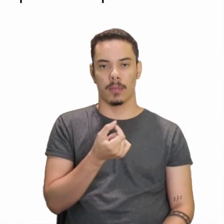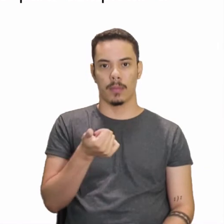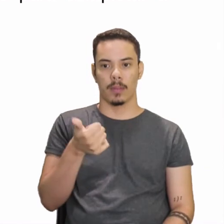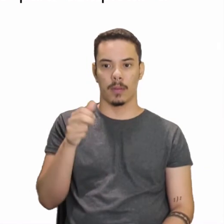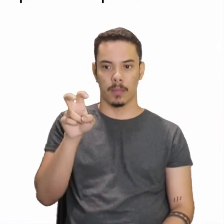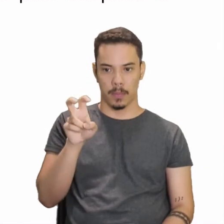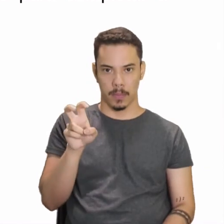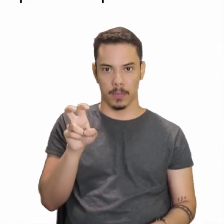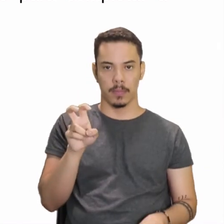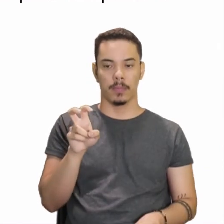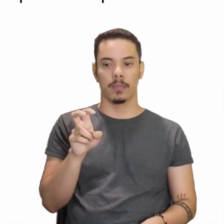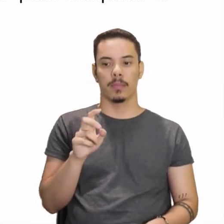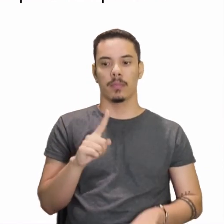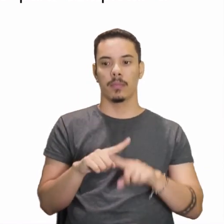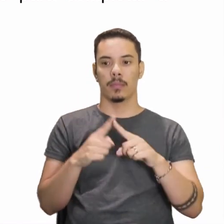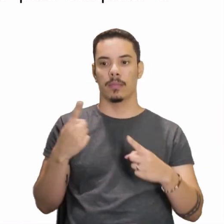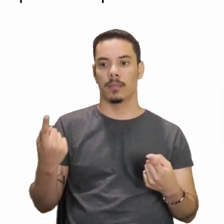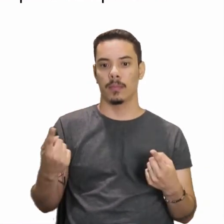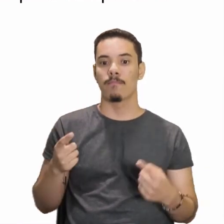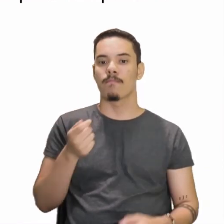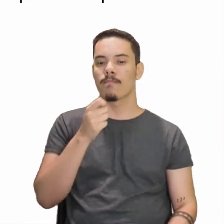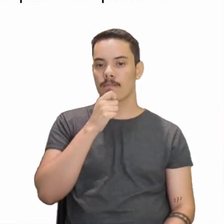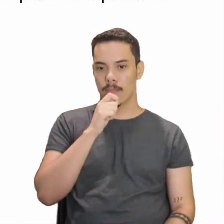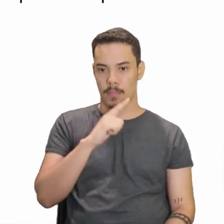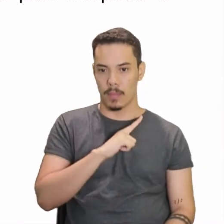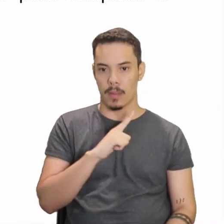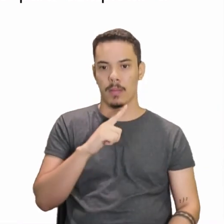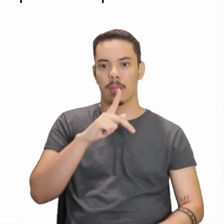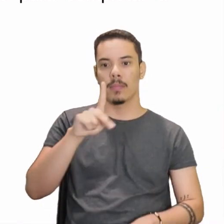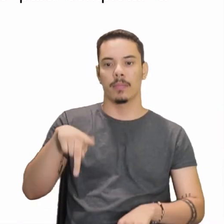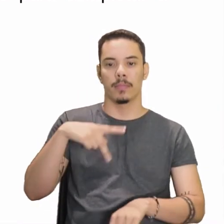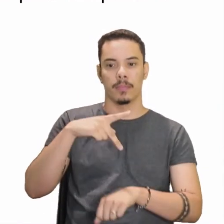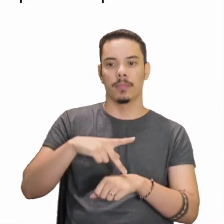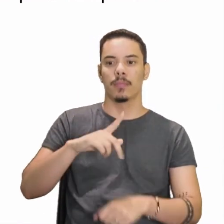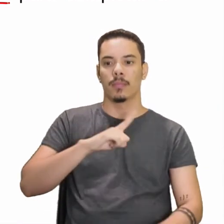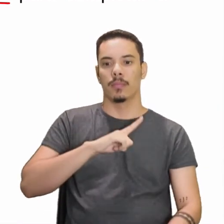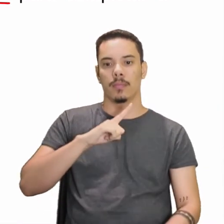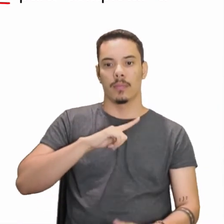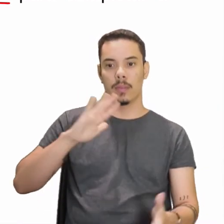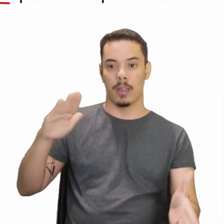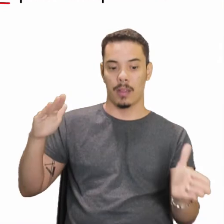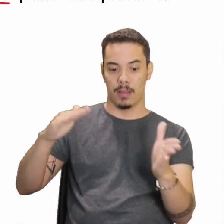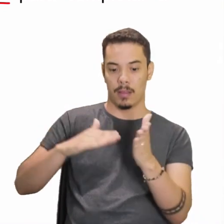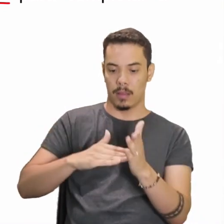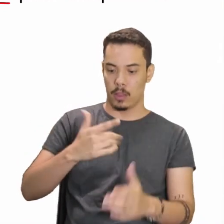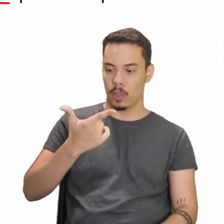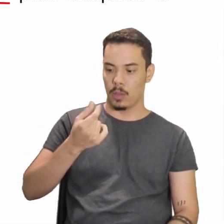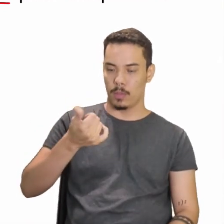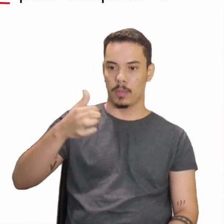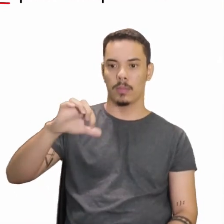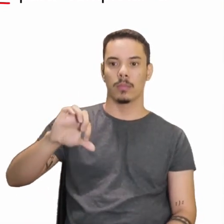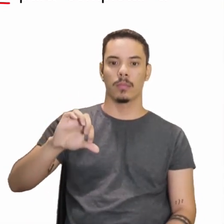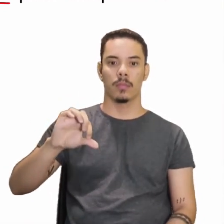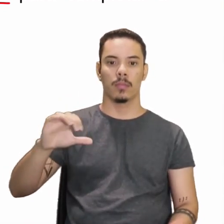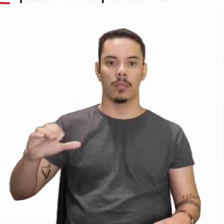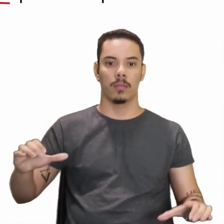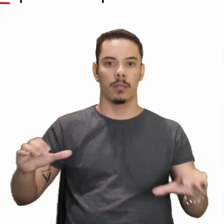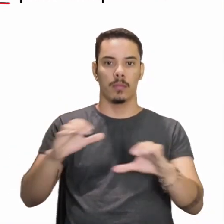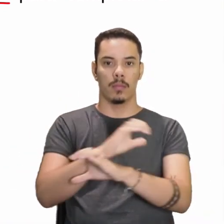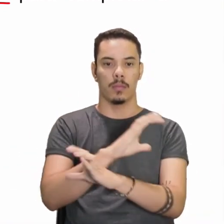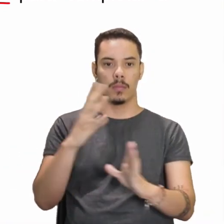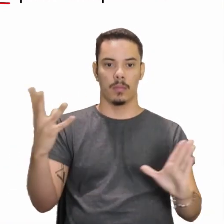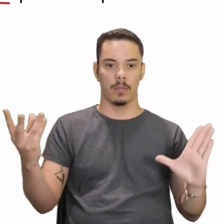2015, certo? Mas ainda há países como Cabo Verde que tiveram até 2019 para completar